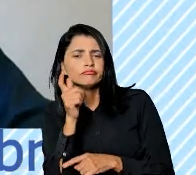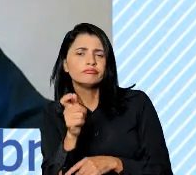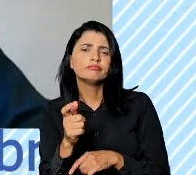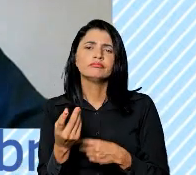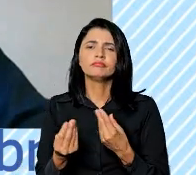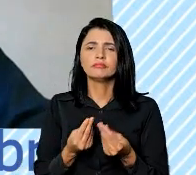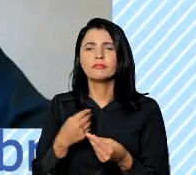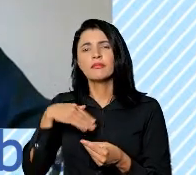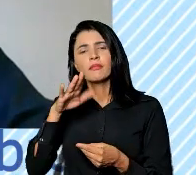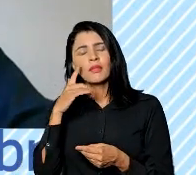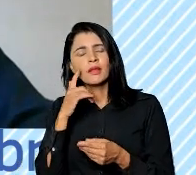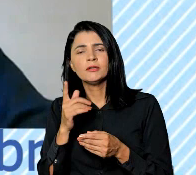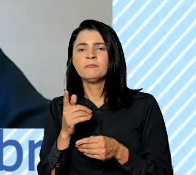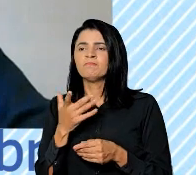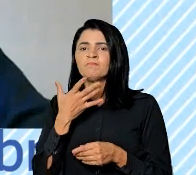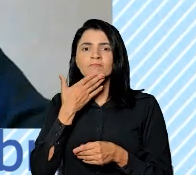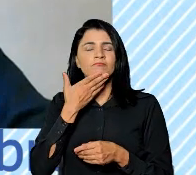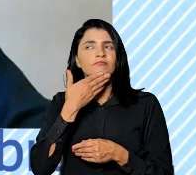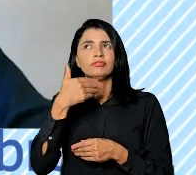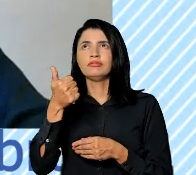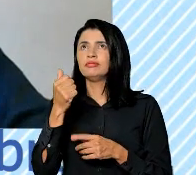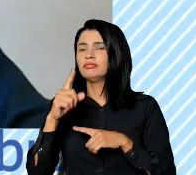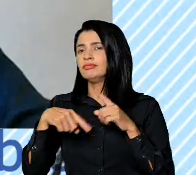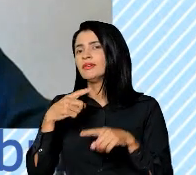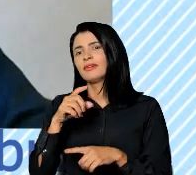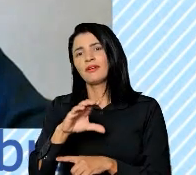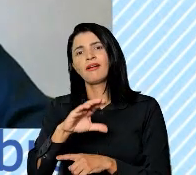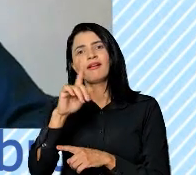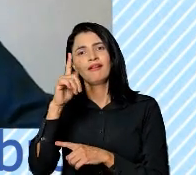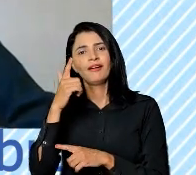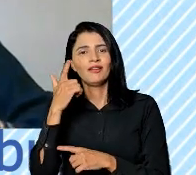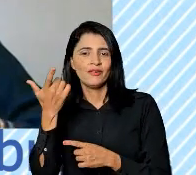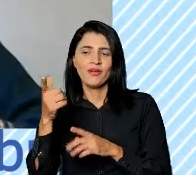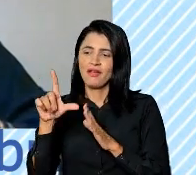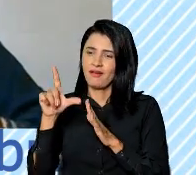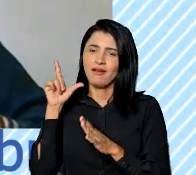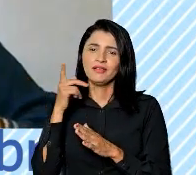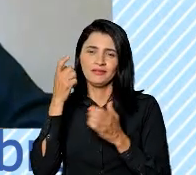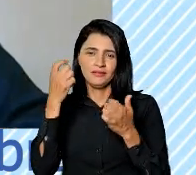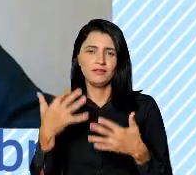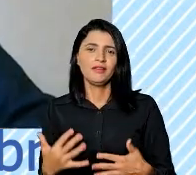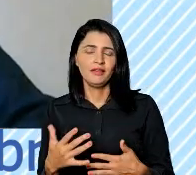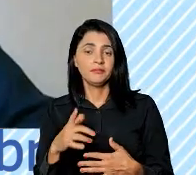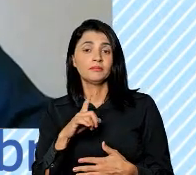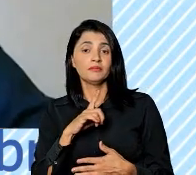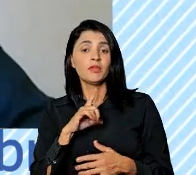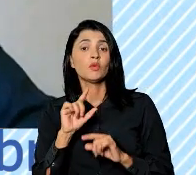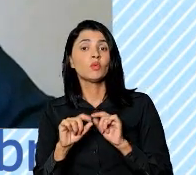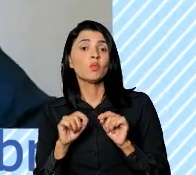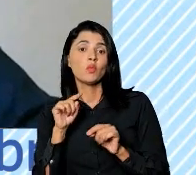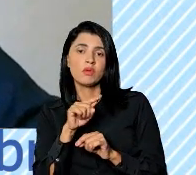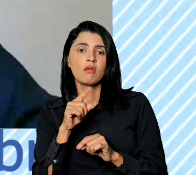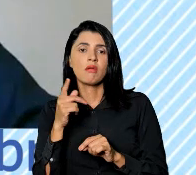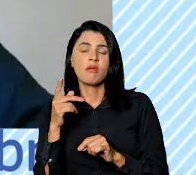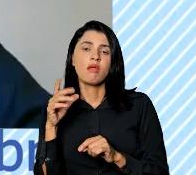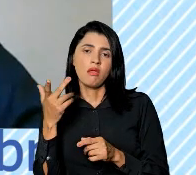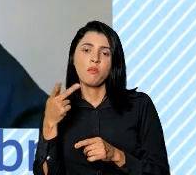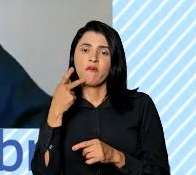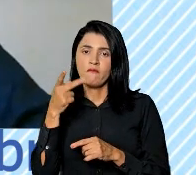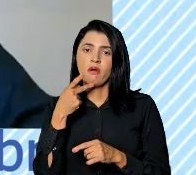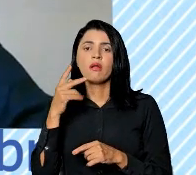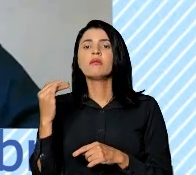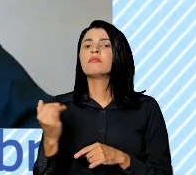e muito mais rico, claro. Como eu disse anteriormente, nós teríamos aqui uma fala